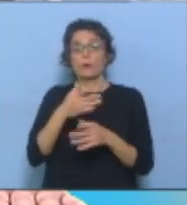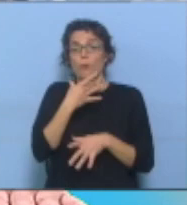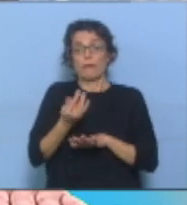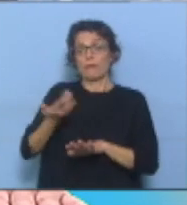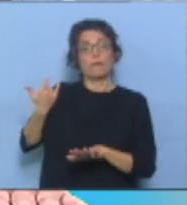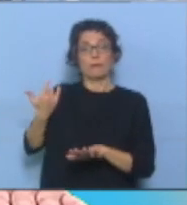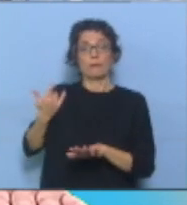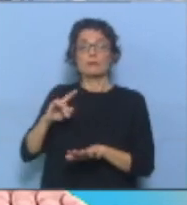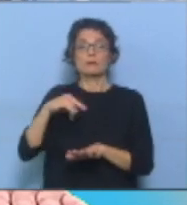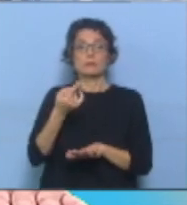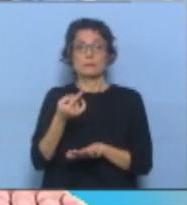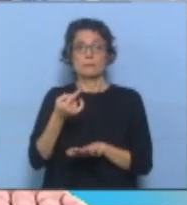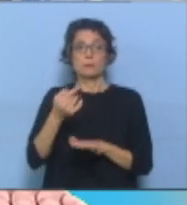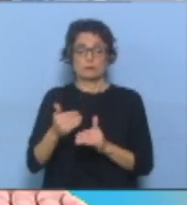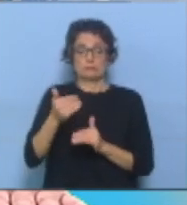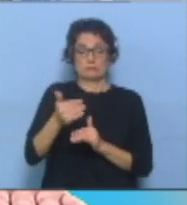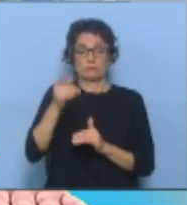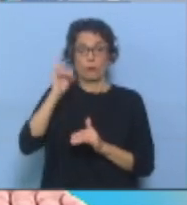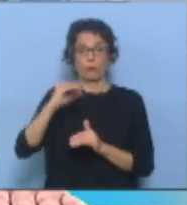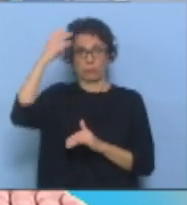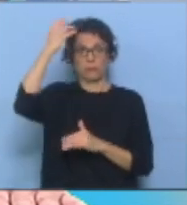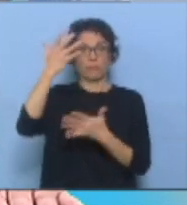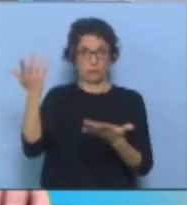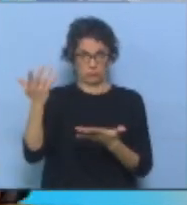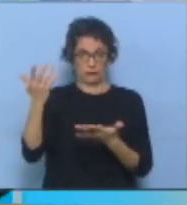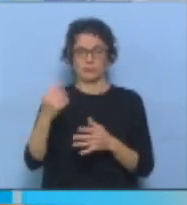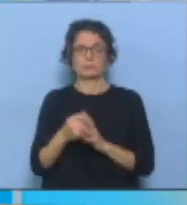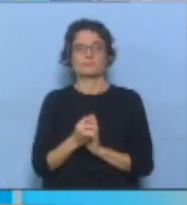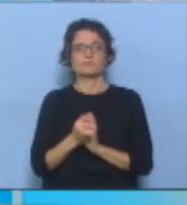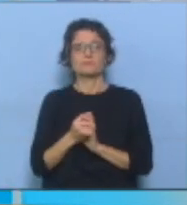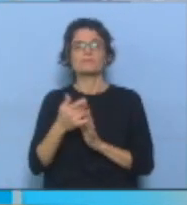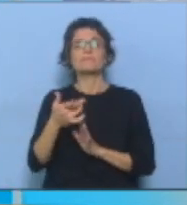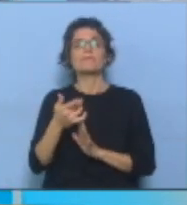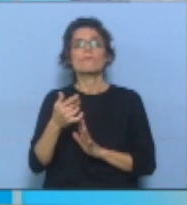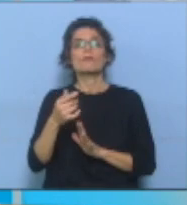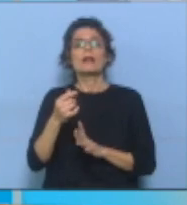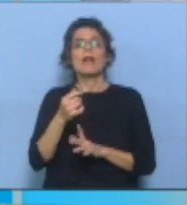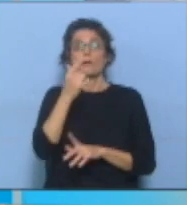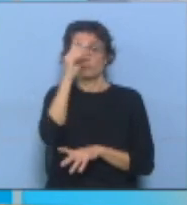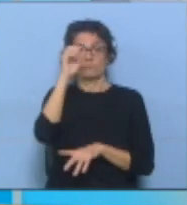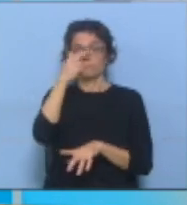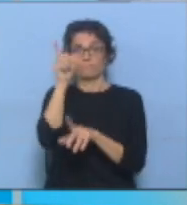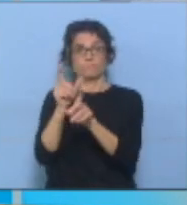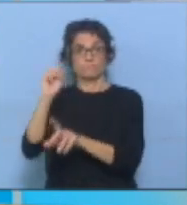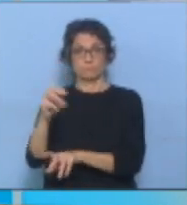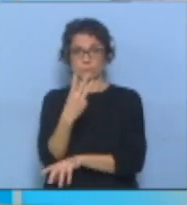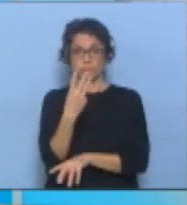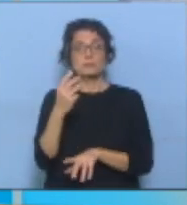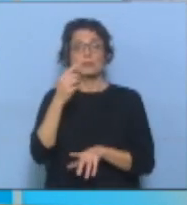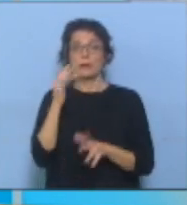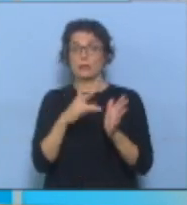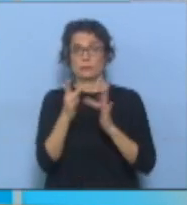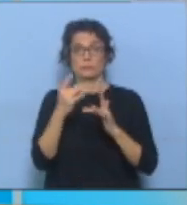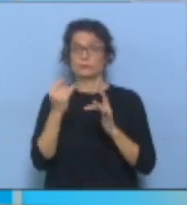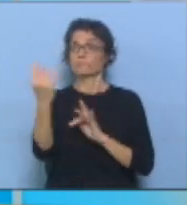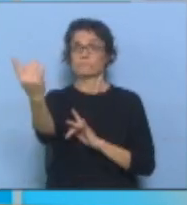aos magos, que a gente chama os reis, não é? Passámos aos magos, em que Jesus se mostra, portanto, ao mundo inteiro, porque eles representam os gentios, as pessoas, não